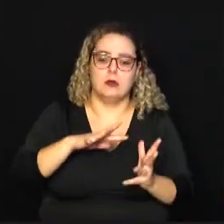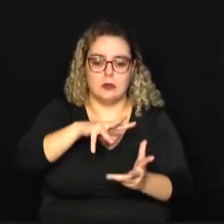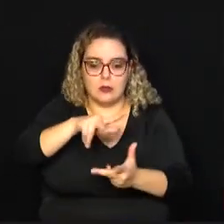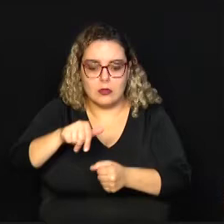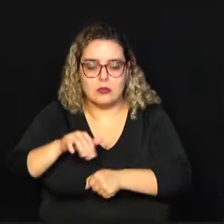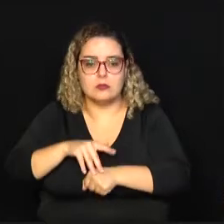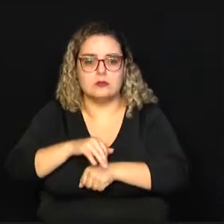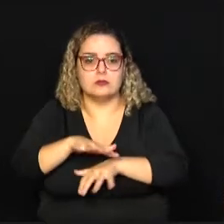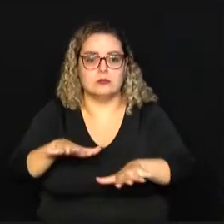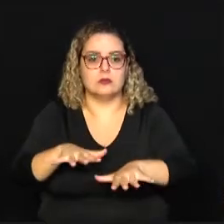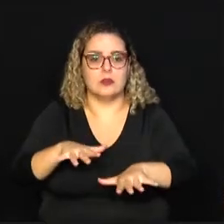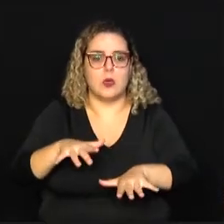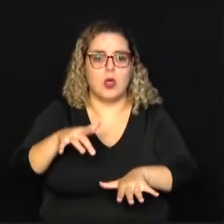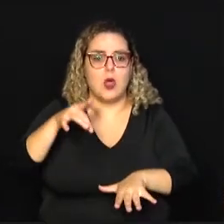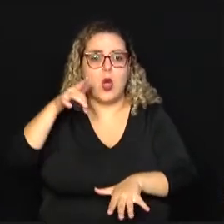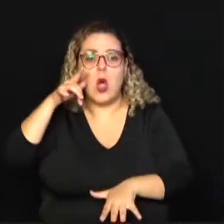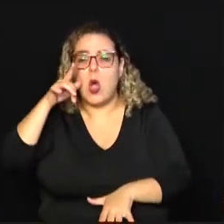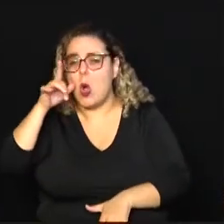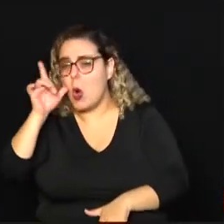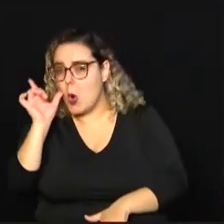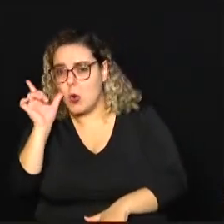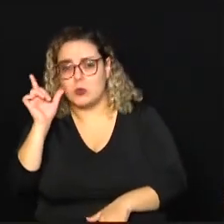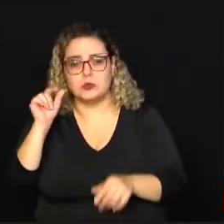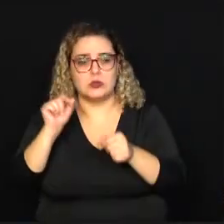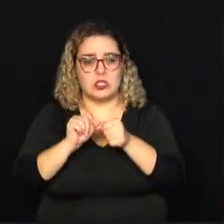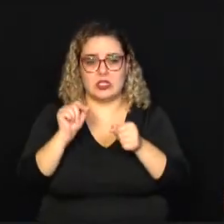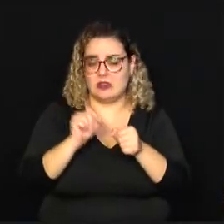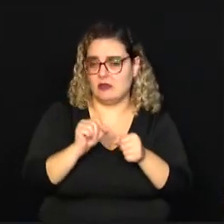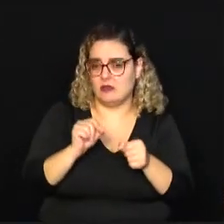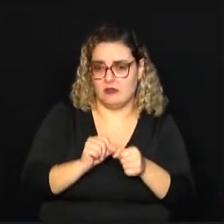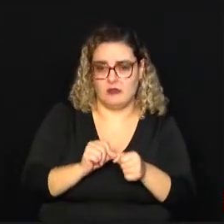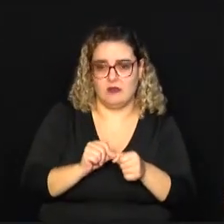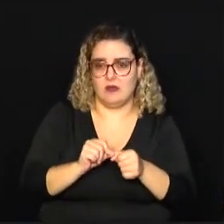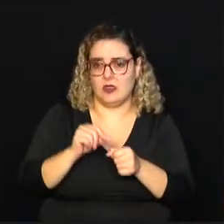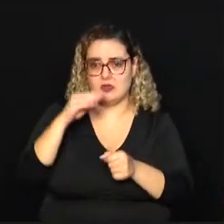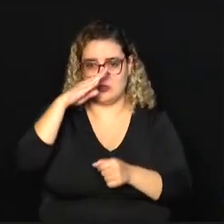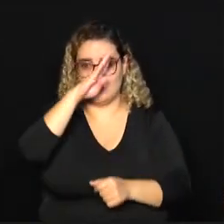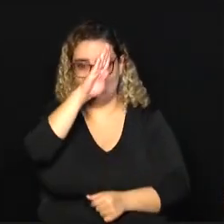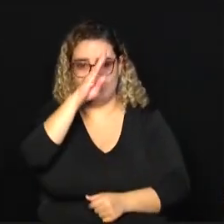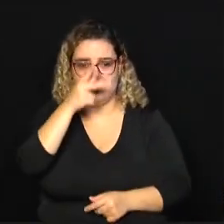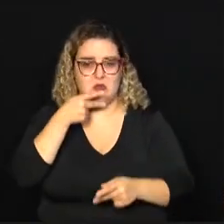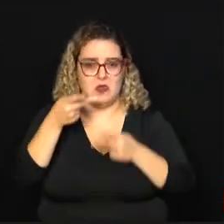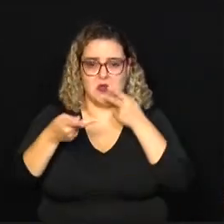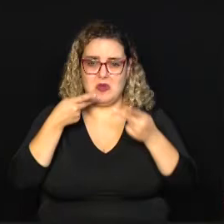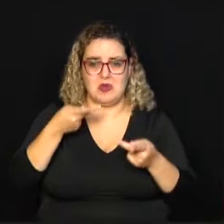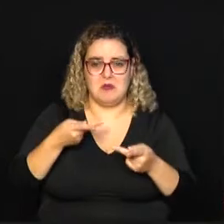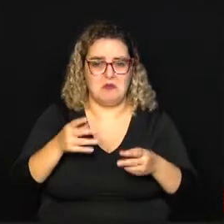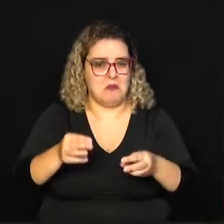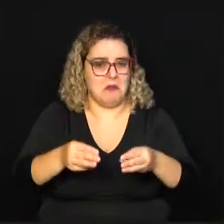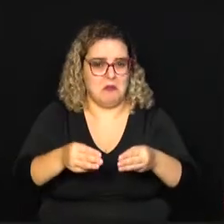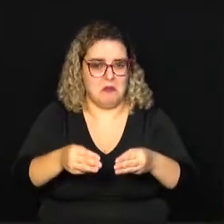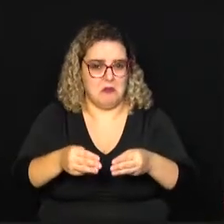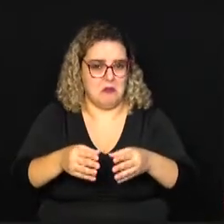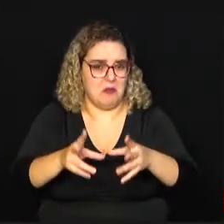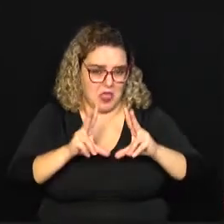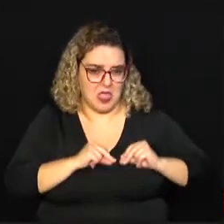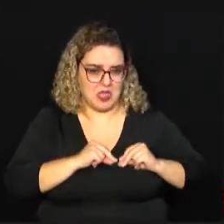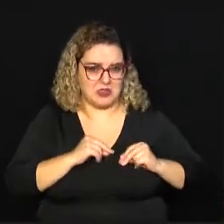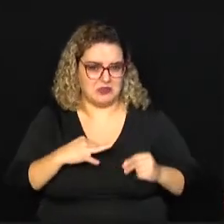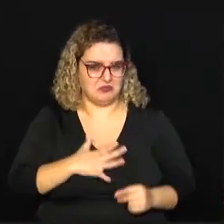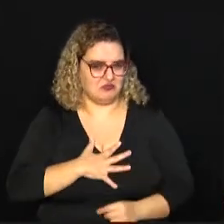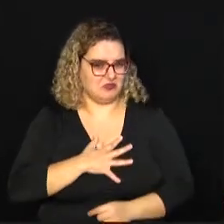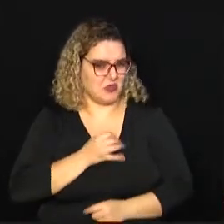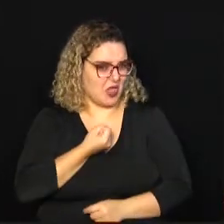uma fala ontem que merece repúdio dessa casa. Não sei se já tem moção de protesto, mas é um negócio de se repudiar, né? A gente tendo